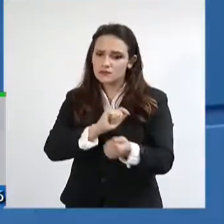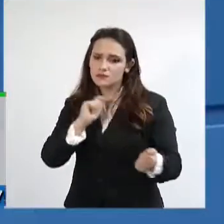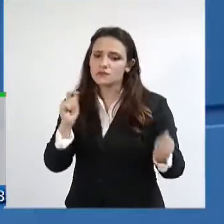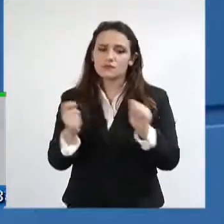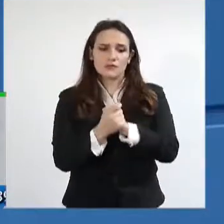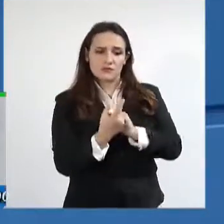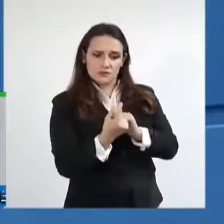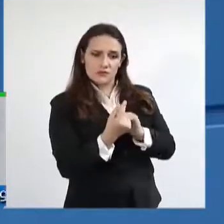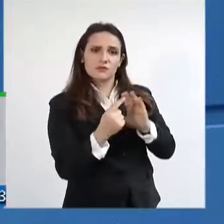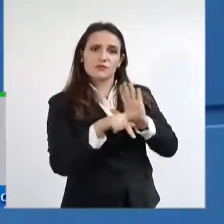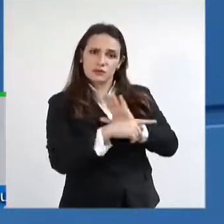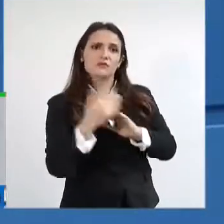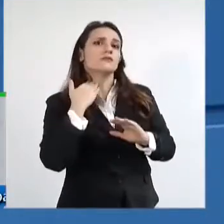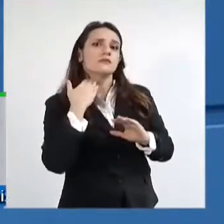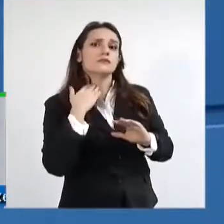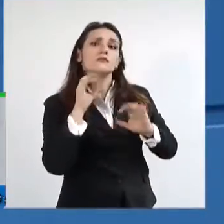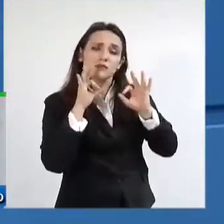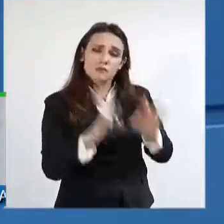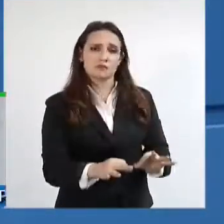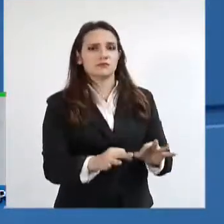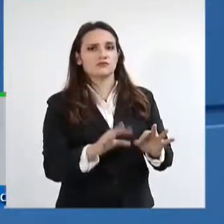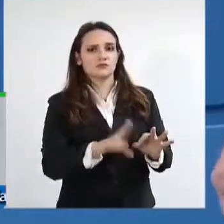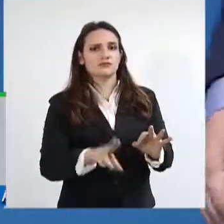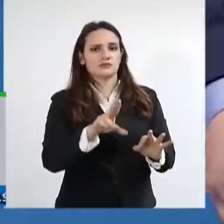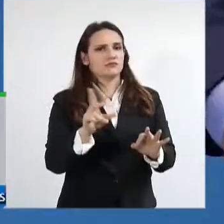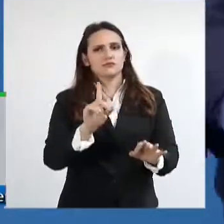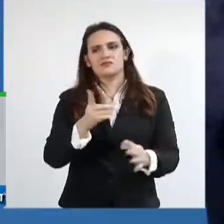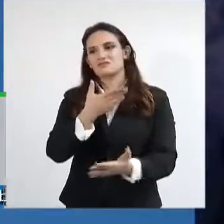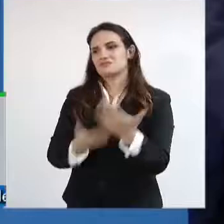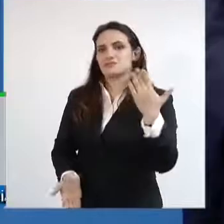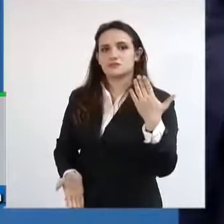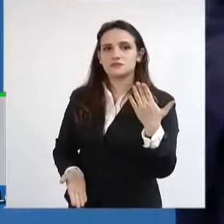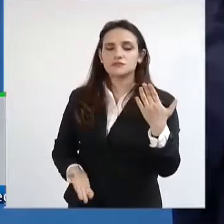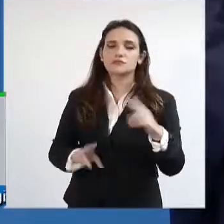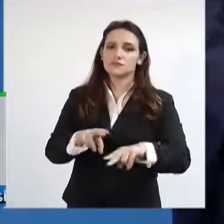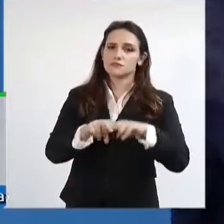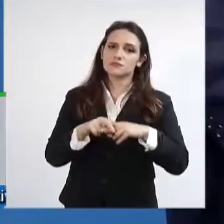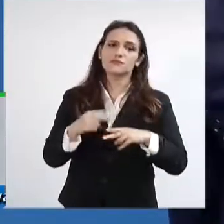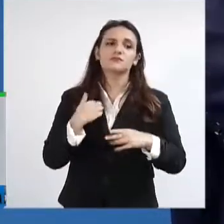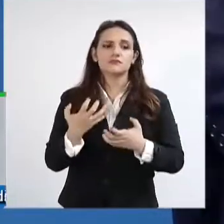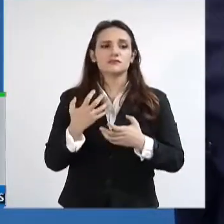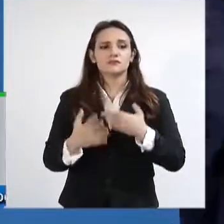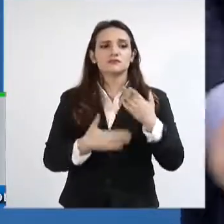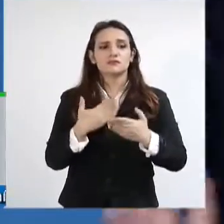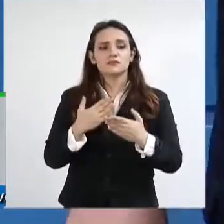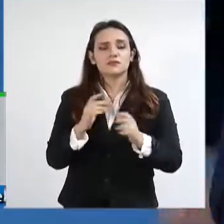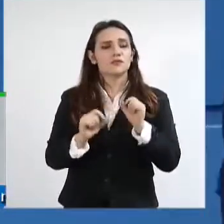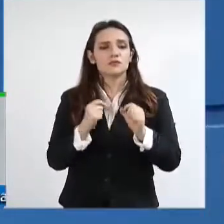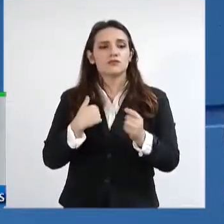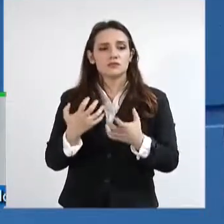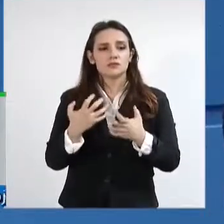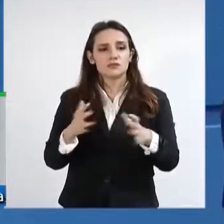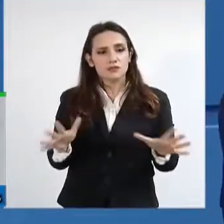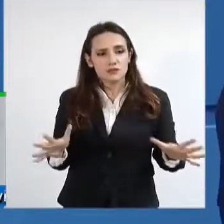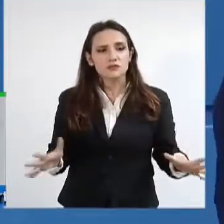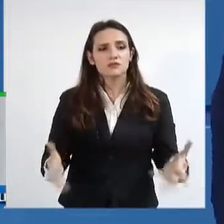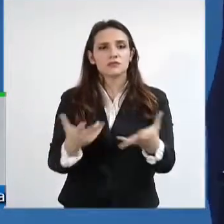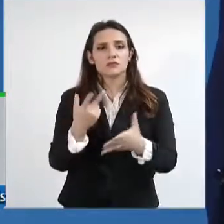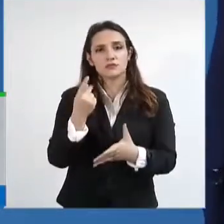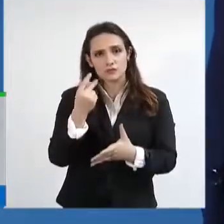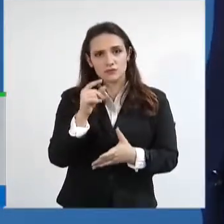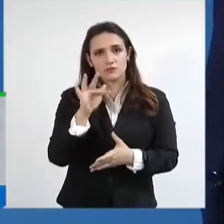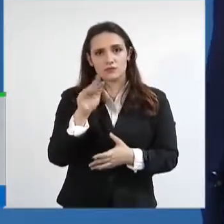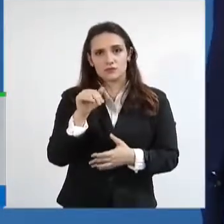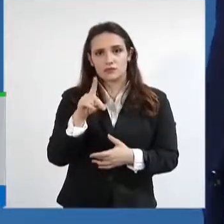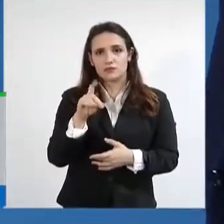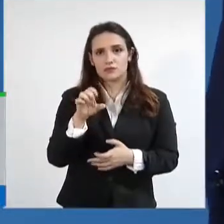investimento não vá pelo ralo e que efetivamente a gente não perca essa forma de financiamento que é o